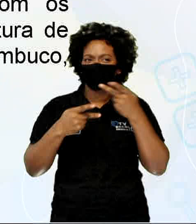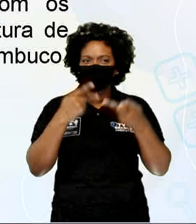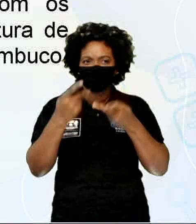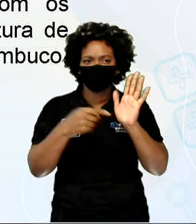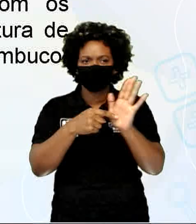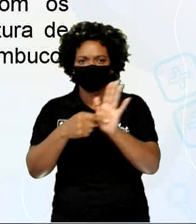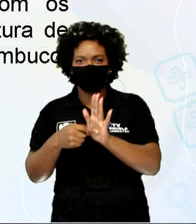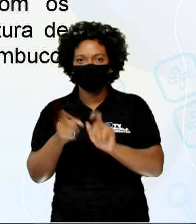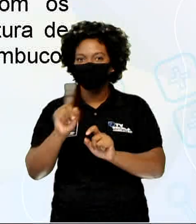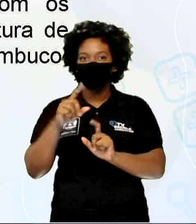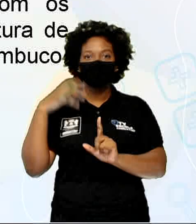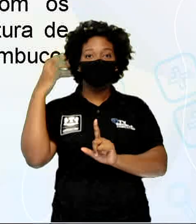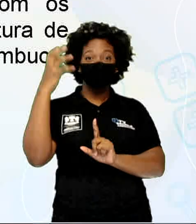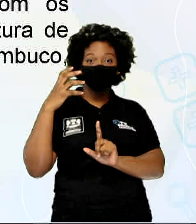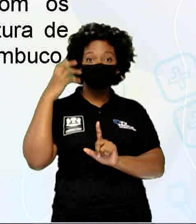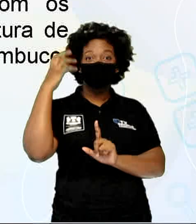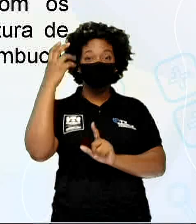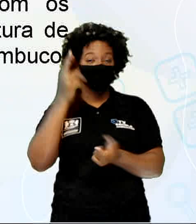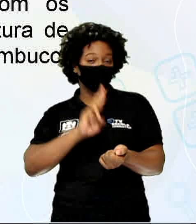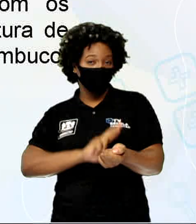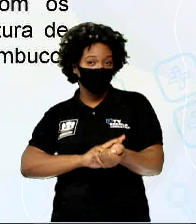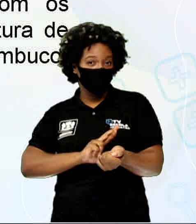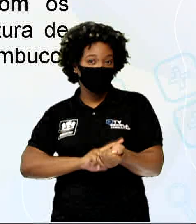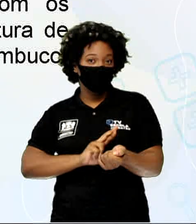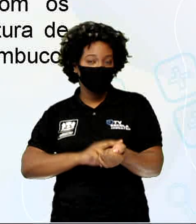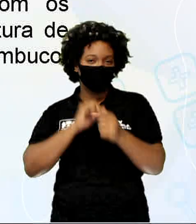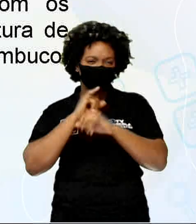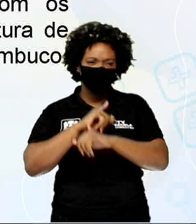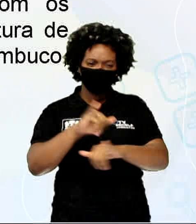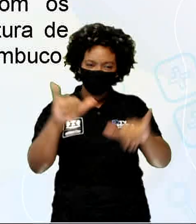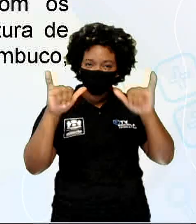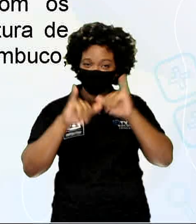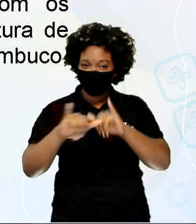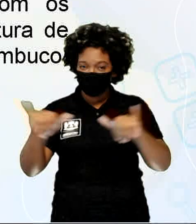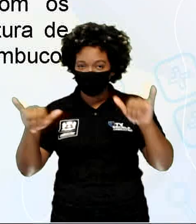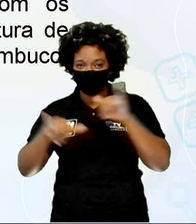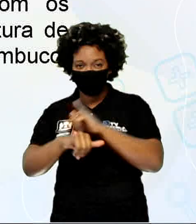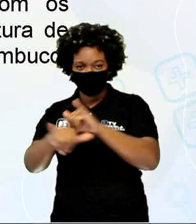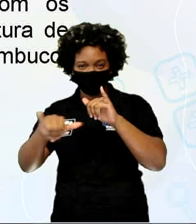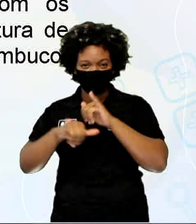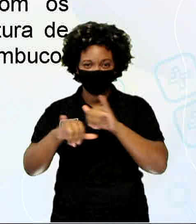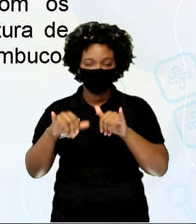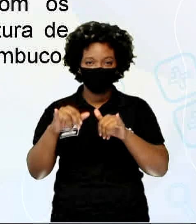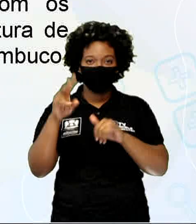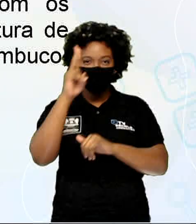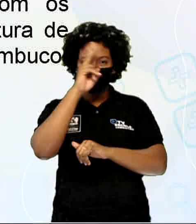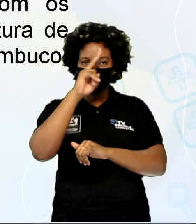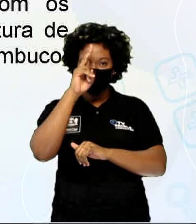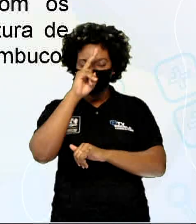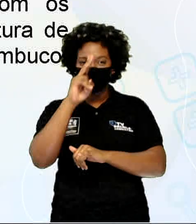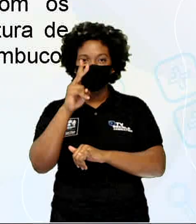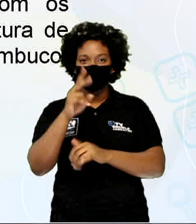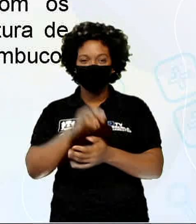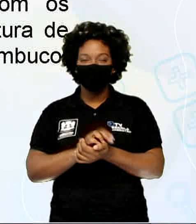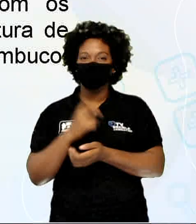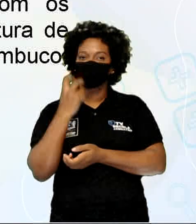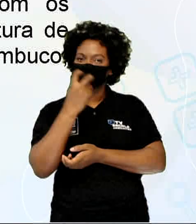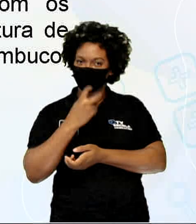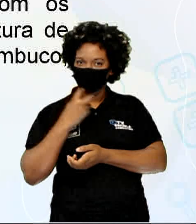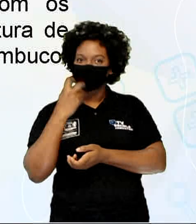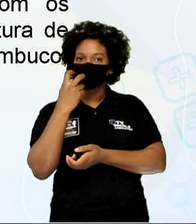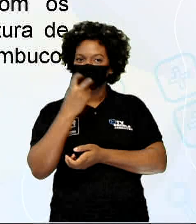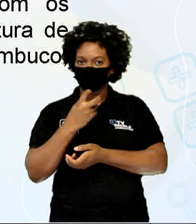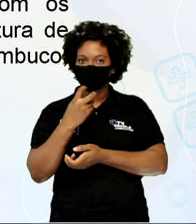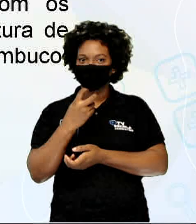Eram musicalizados. E eles espalhavam histórias para a população. É um gênero totalmente oral.